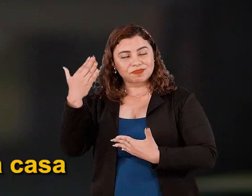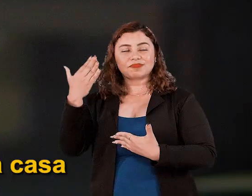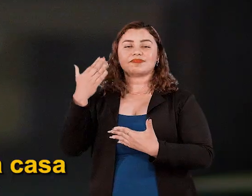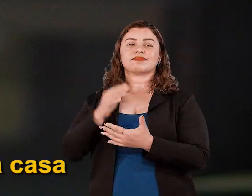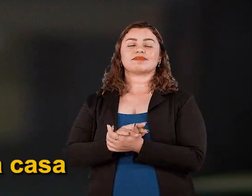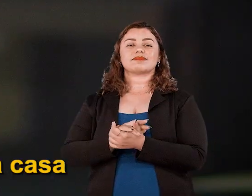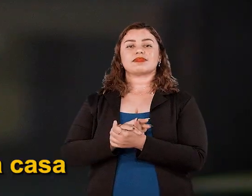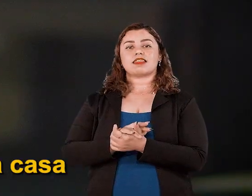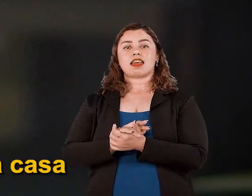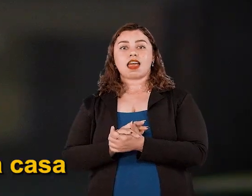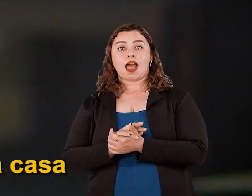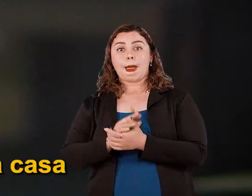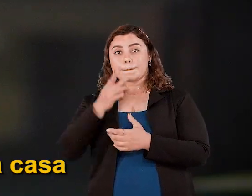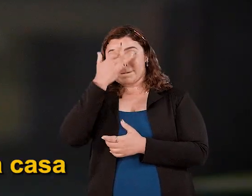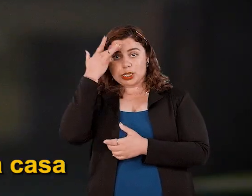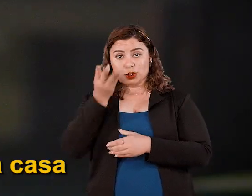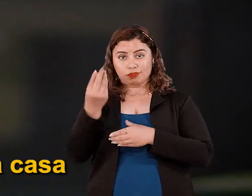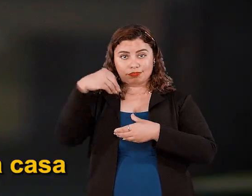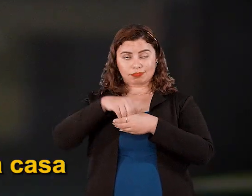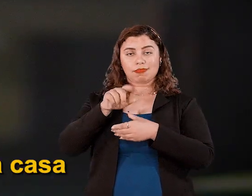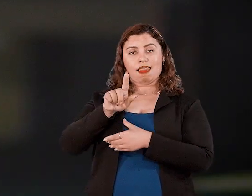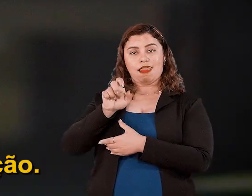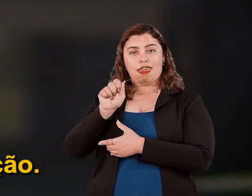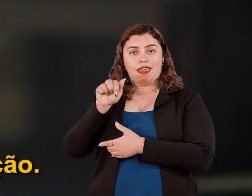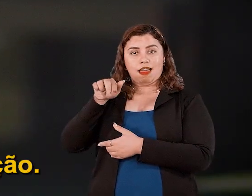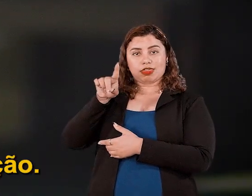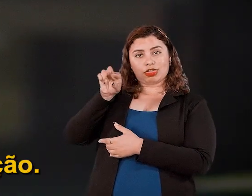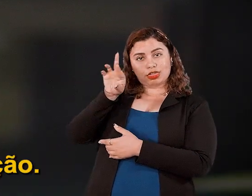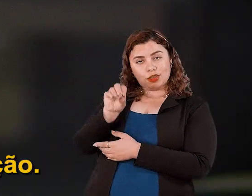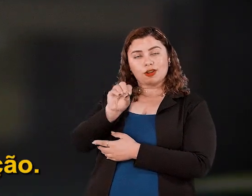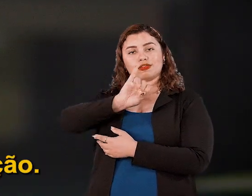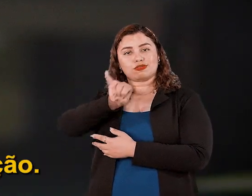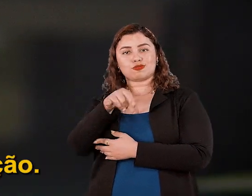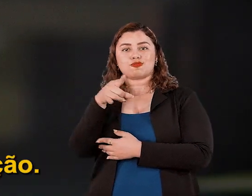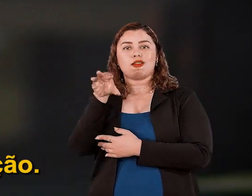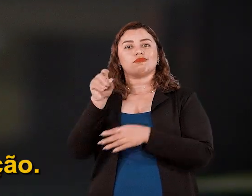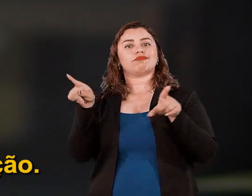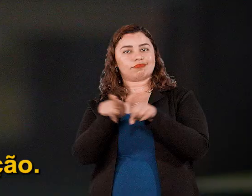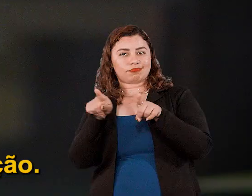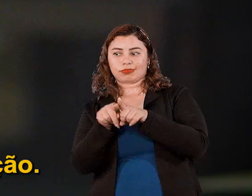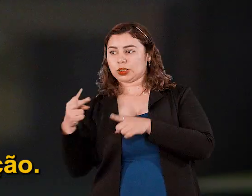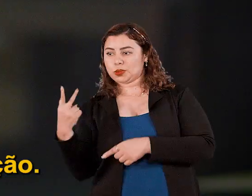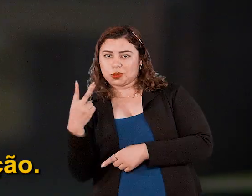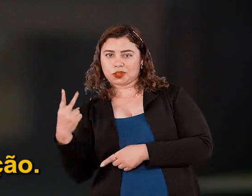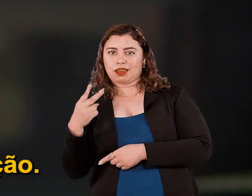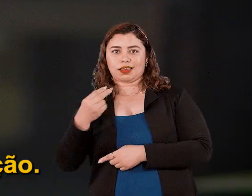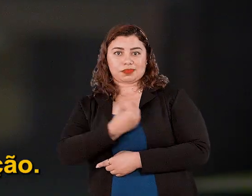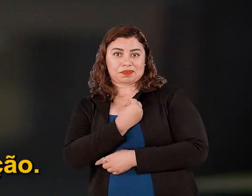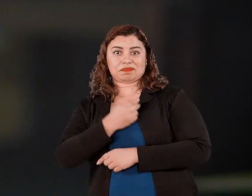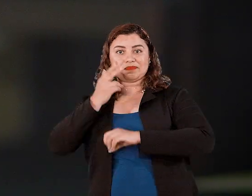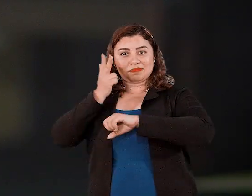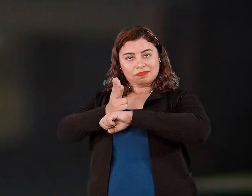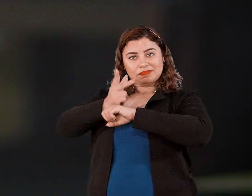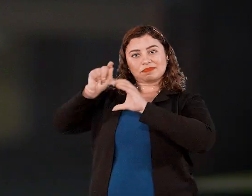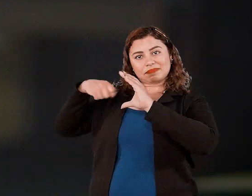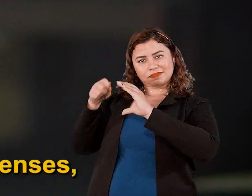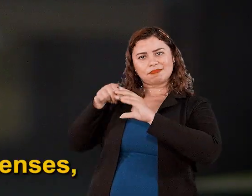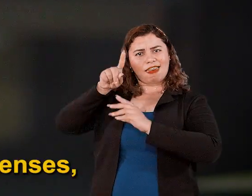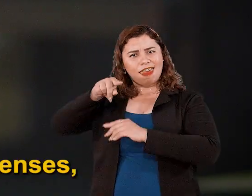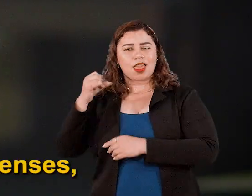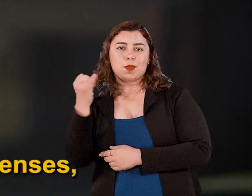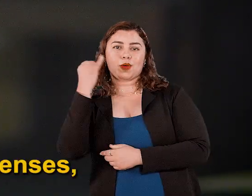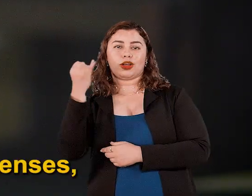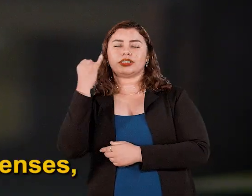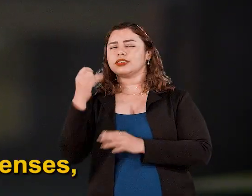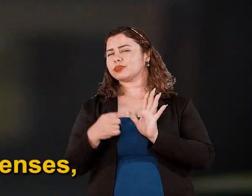Meu agradecimento aos filhos da casa, Leandro, João, que estão participando da gravação. Eu